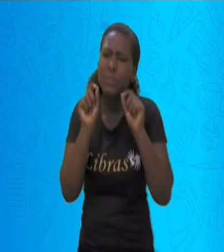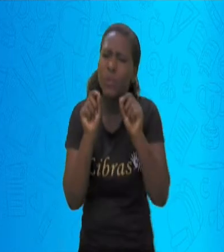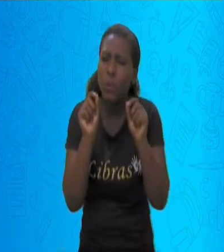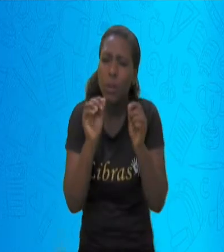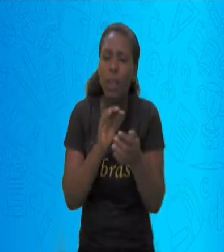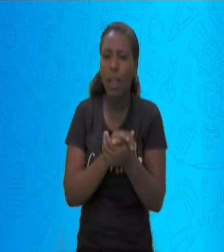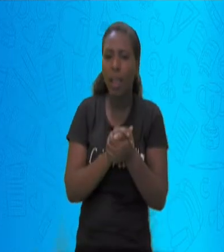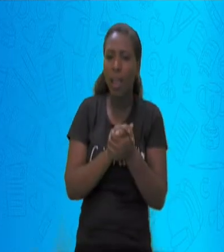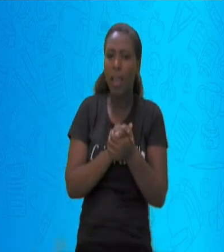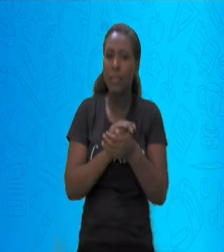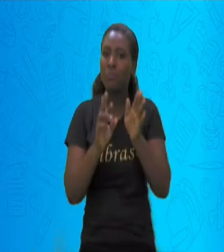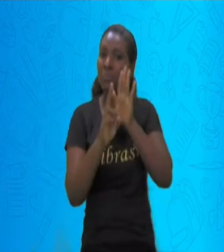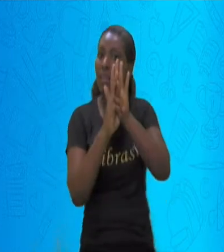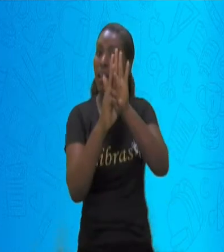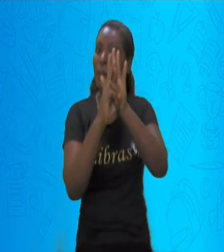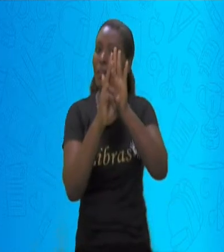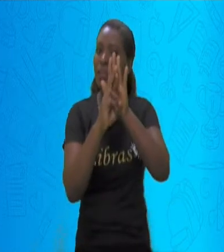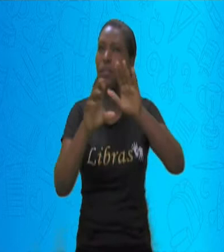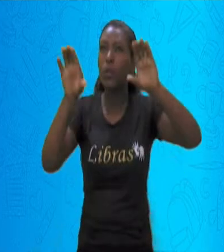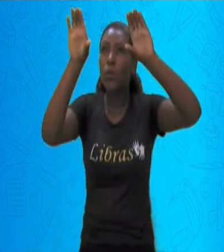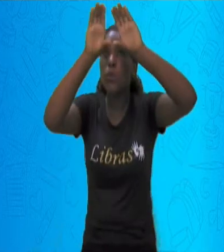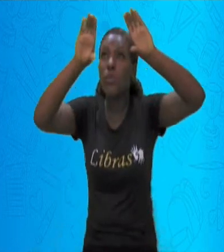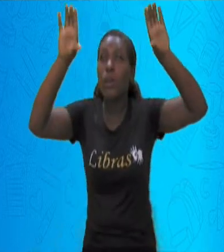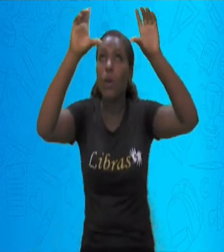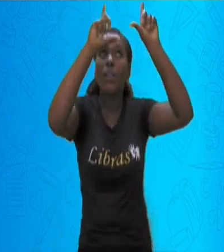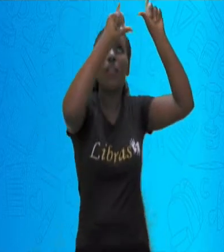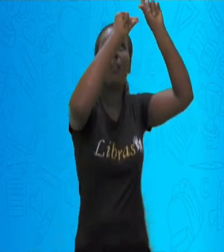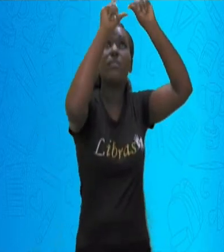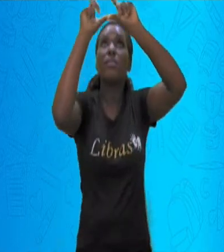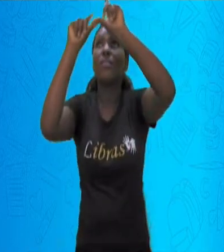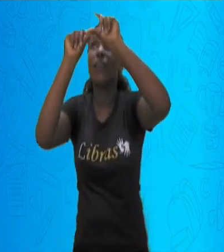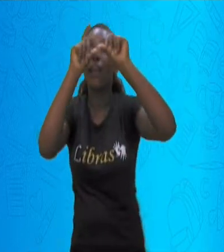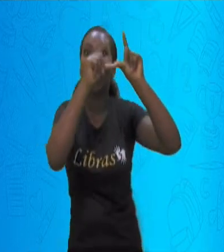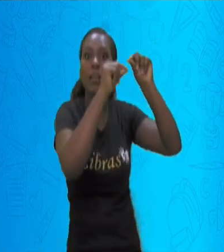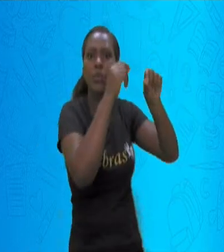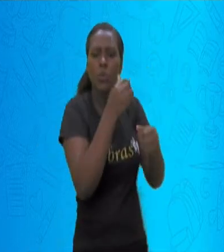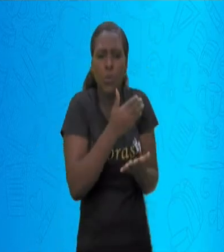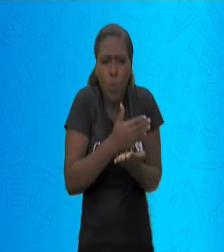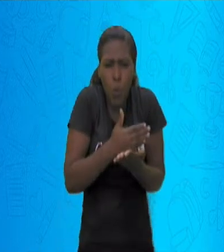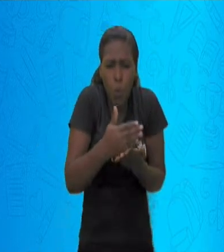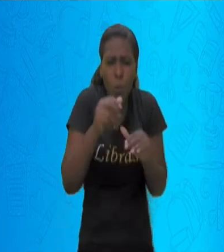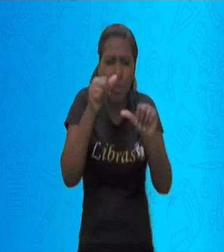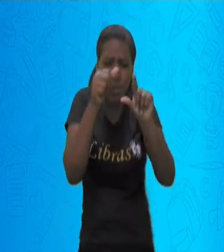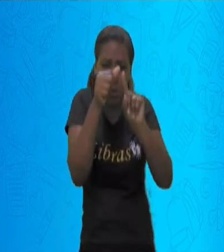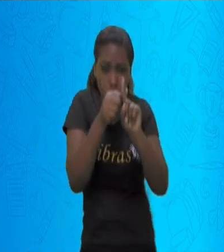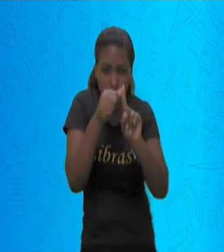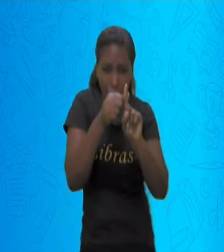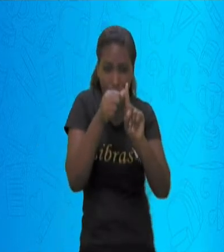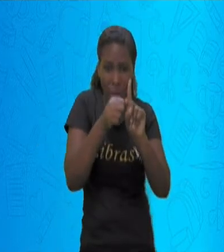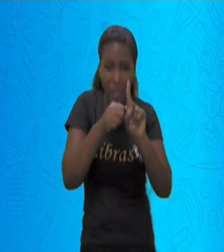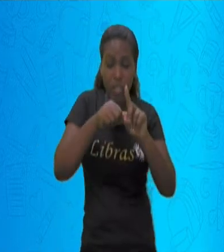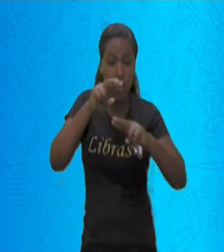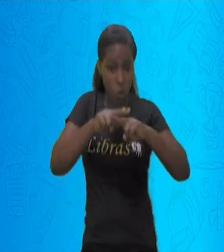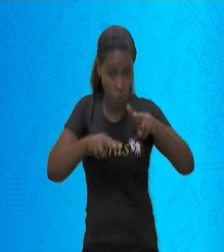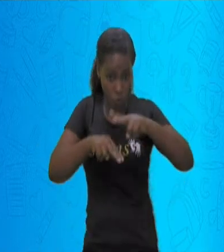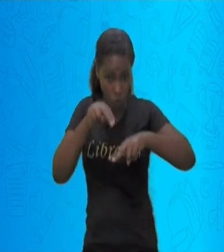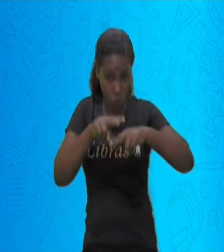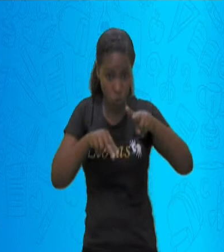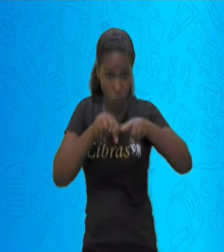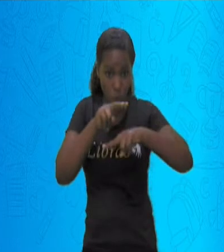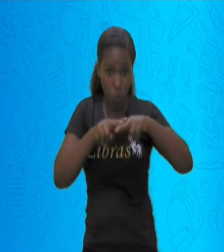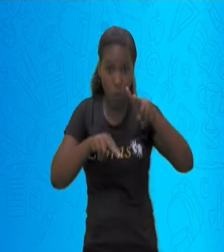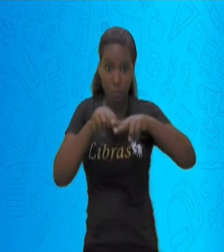mesma representada na bandeira brasileira. Isso significa que os desenhistas fizeram